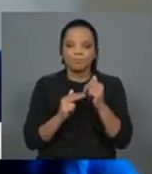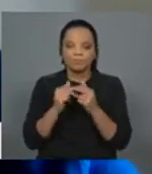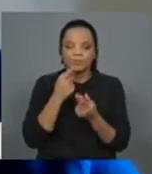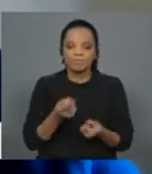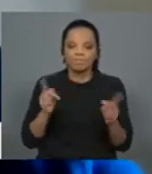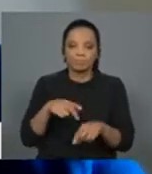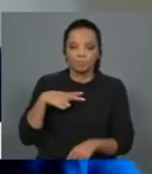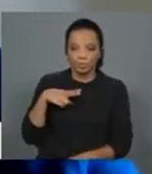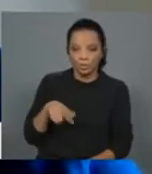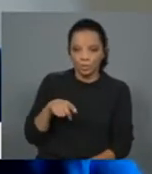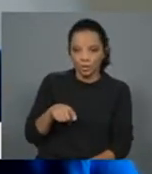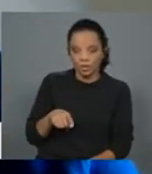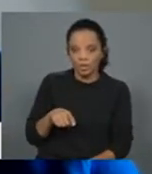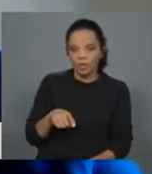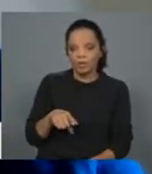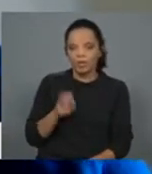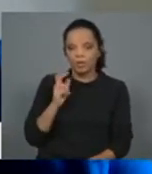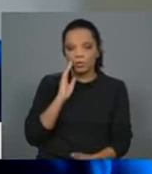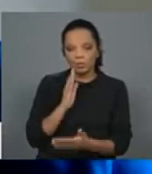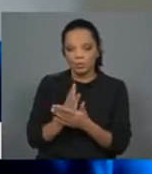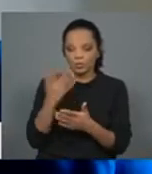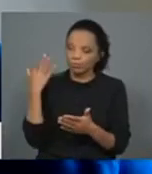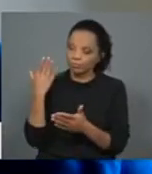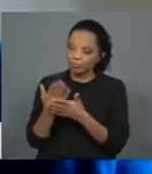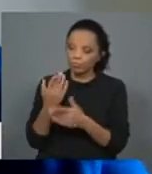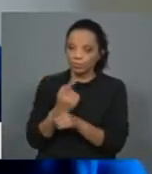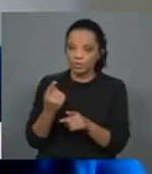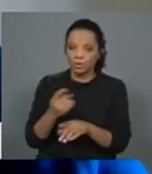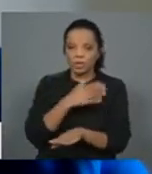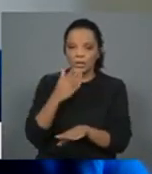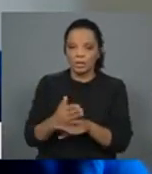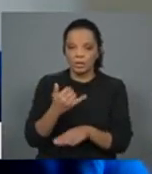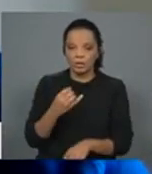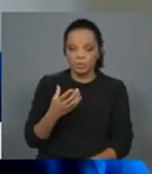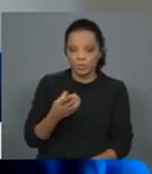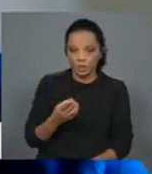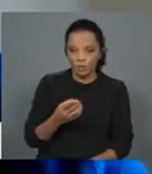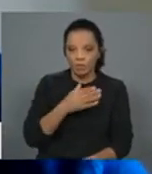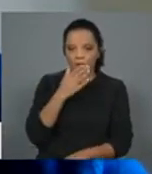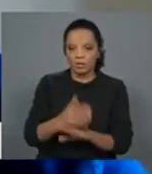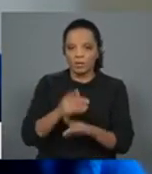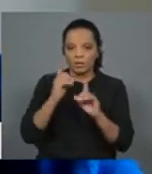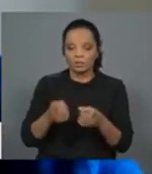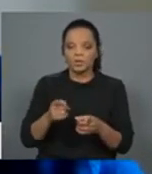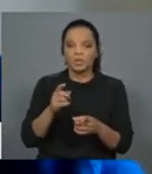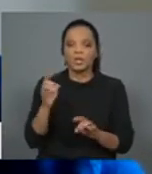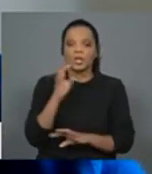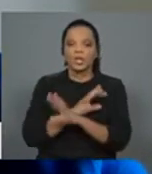feita em Portugal nas últimas décadas, porque até 2019, até a entrada em vigor dos